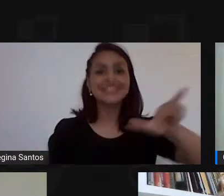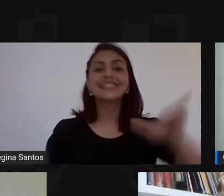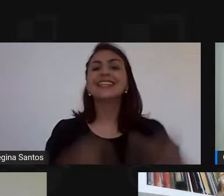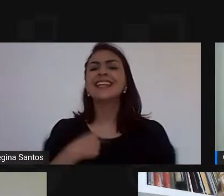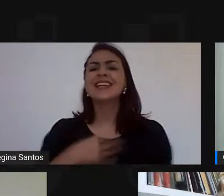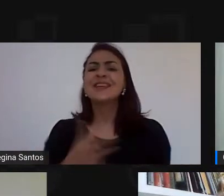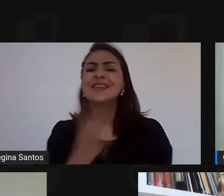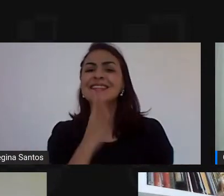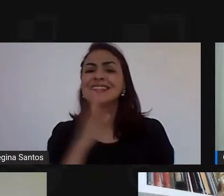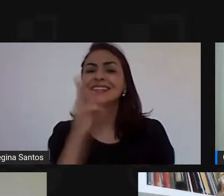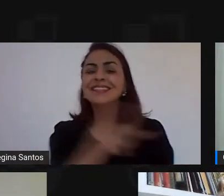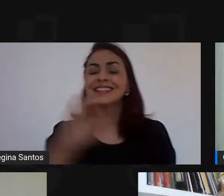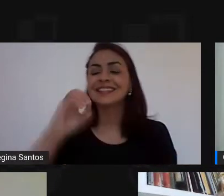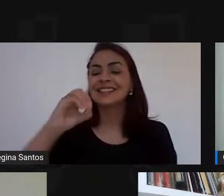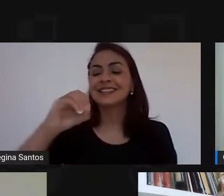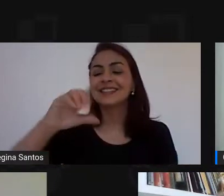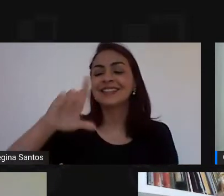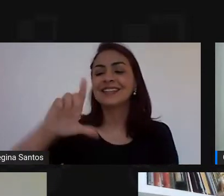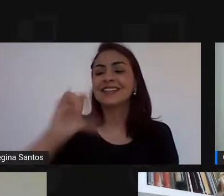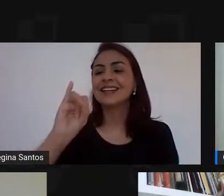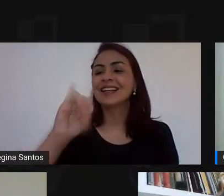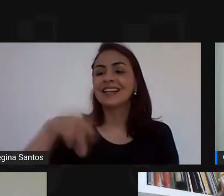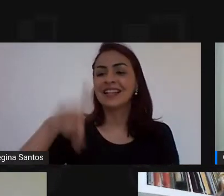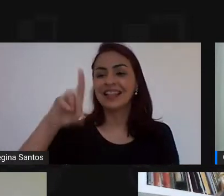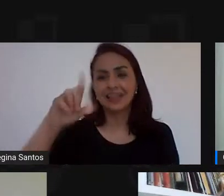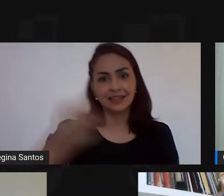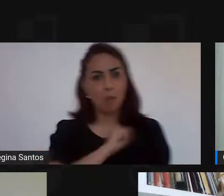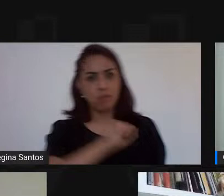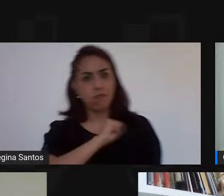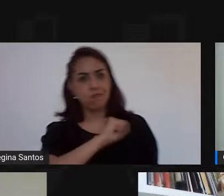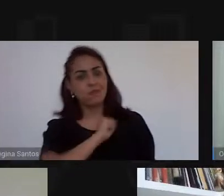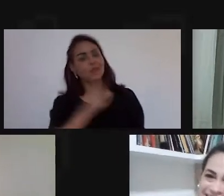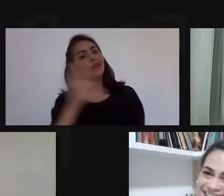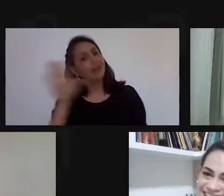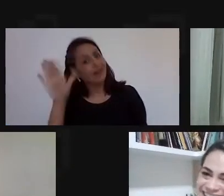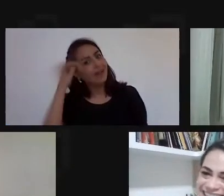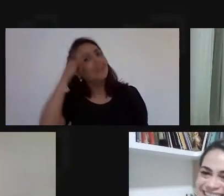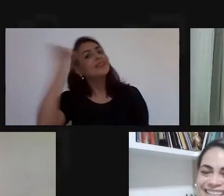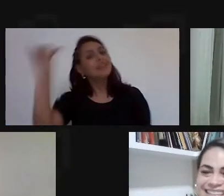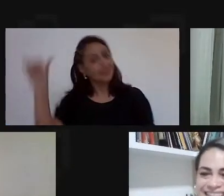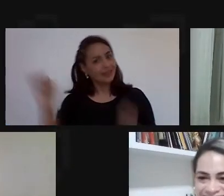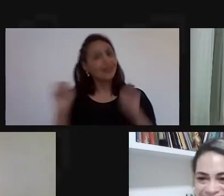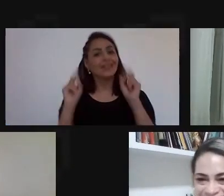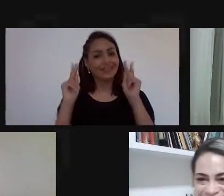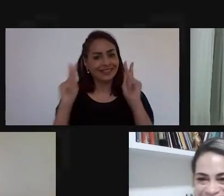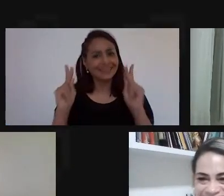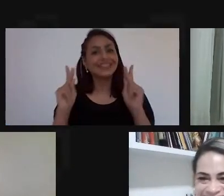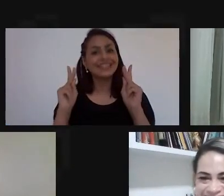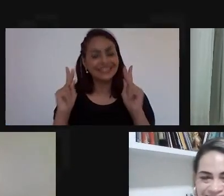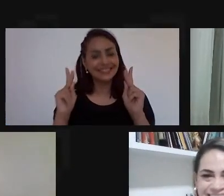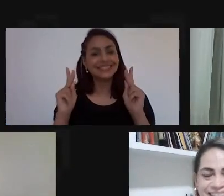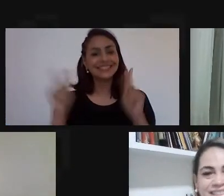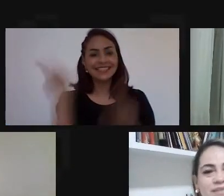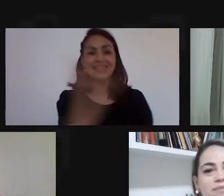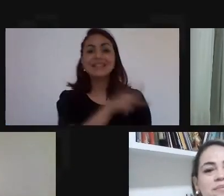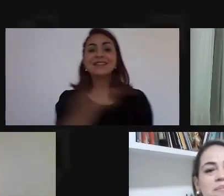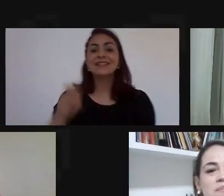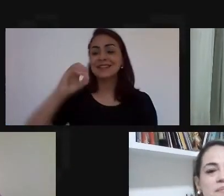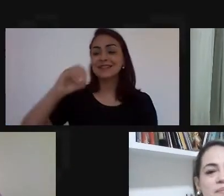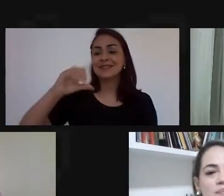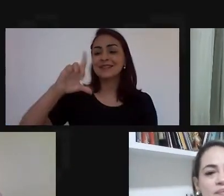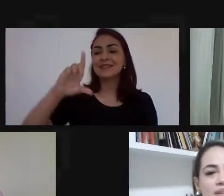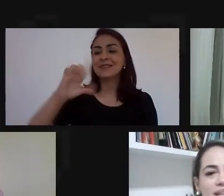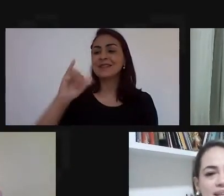obrigada, não vão fazer a velha bater aí o coração demais, não. Olha, professora Olinda, por falar